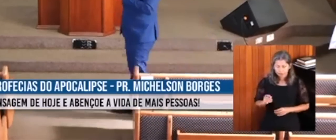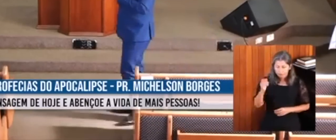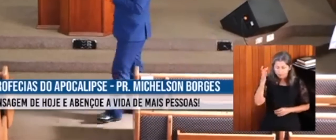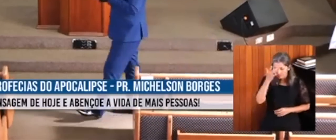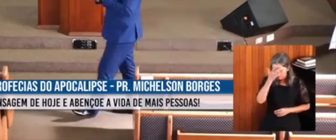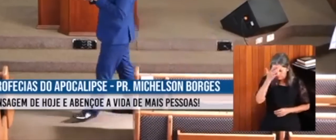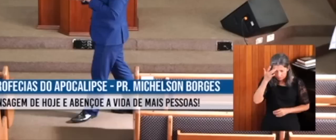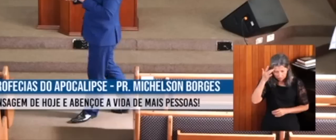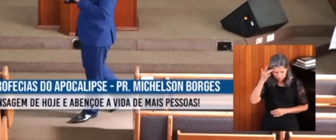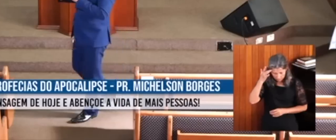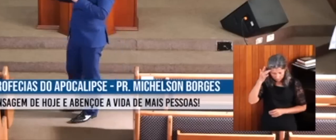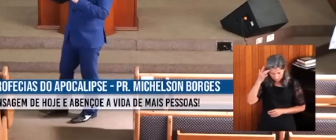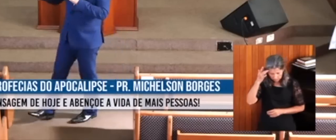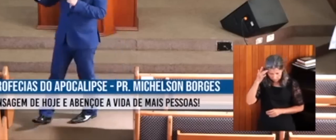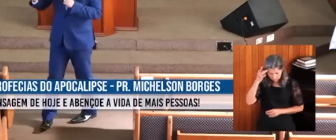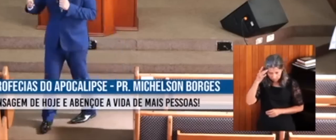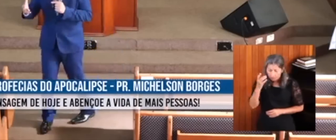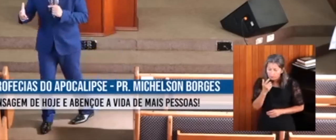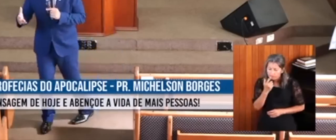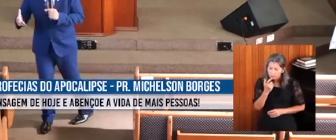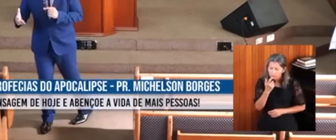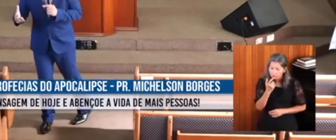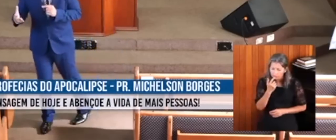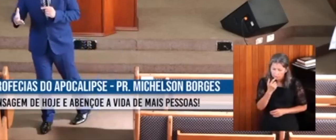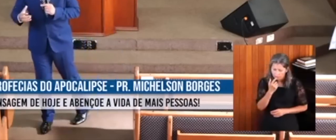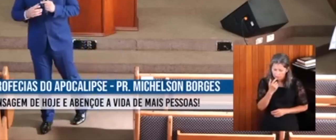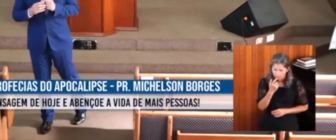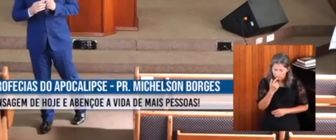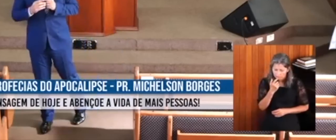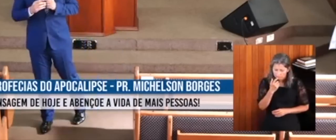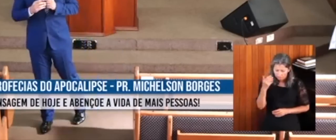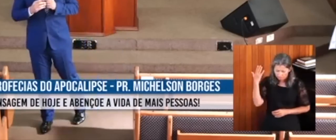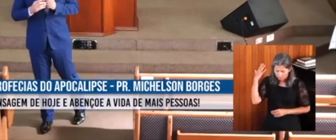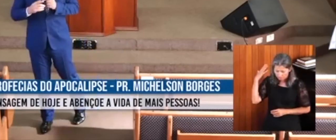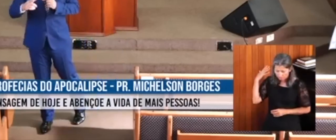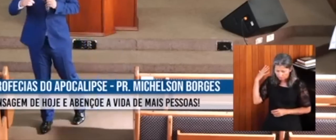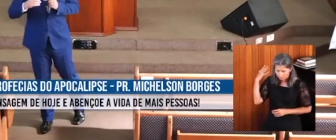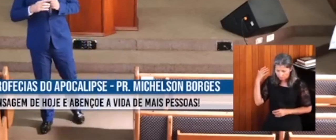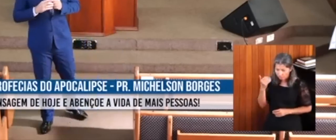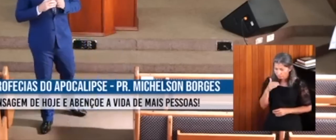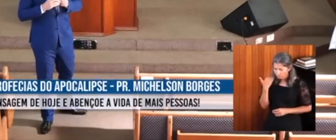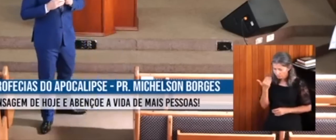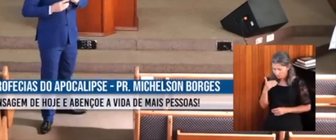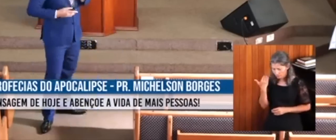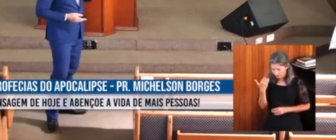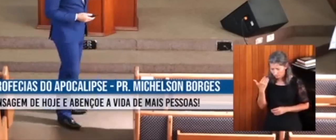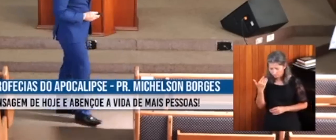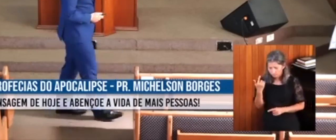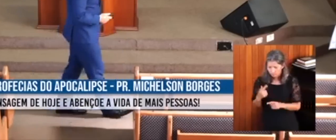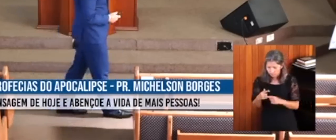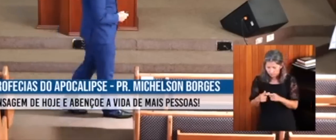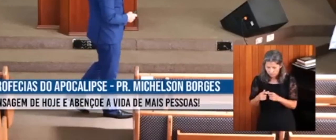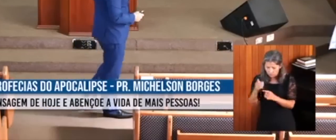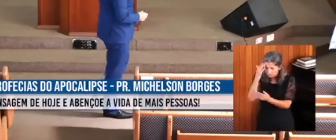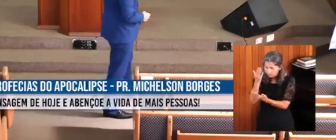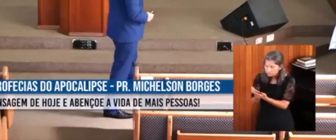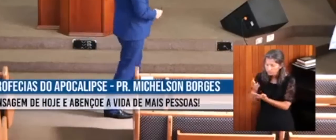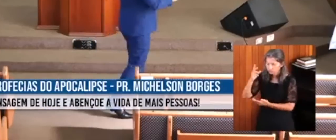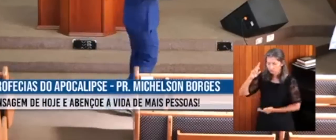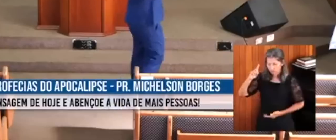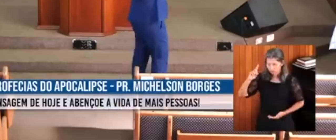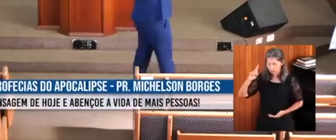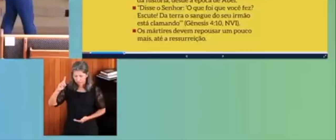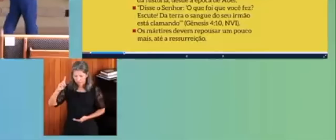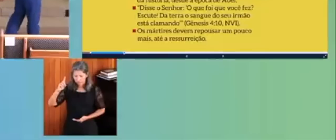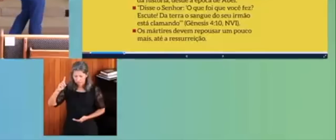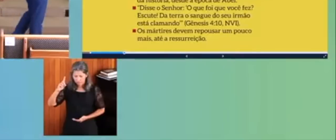sangue foi derramado e estão ali debaixo do altar, simbolicamente falando. Foram sacrificados, morreram por Jesus.